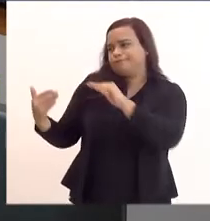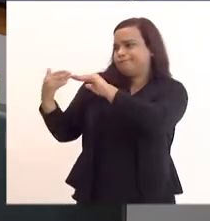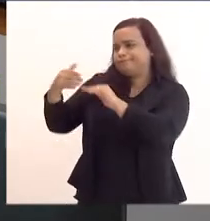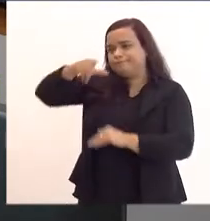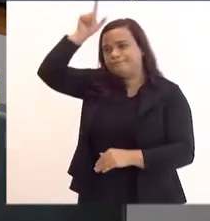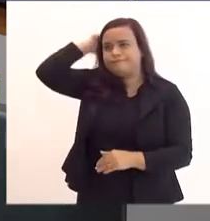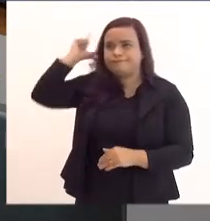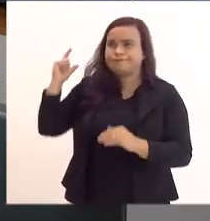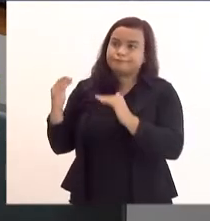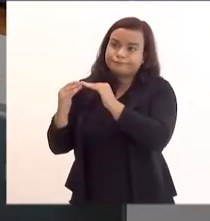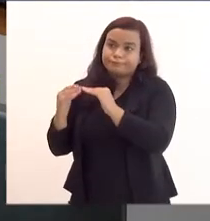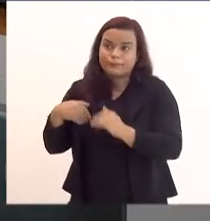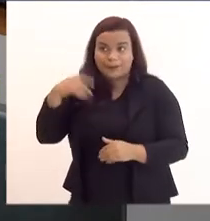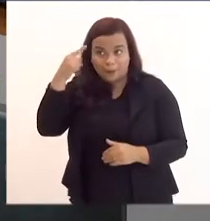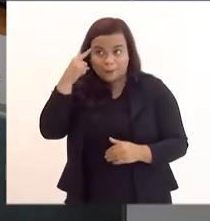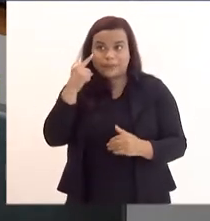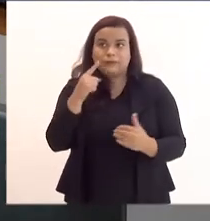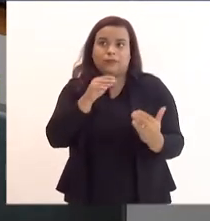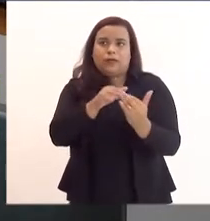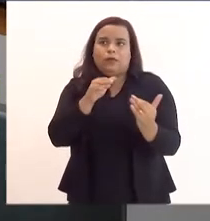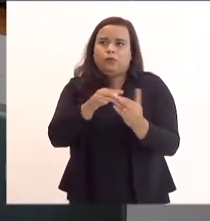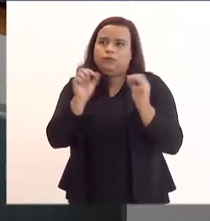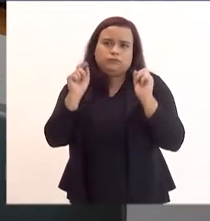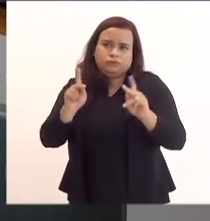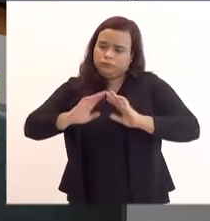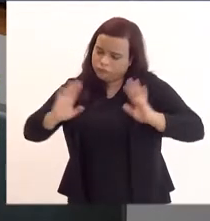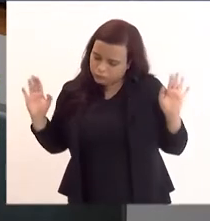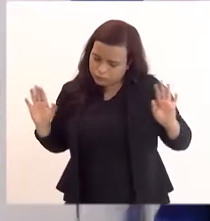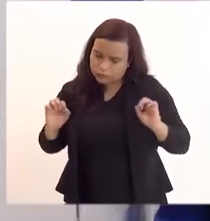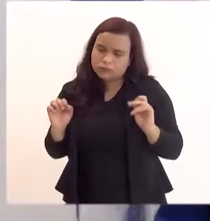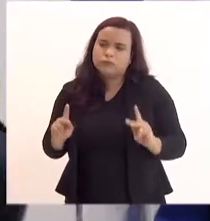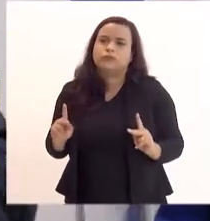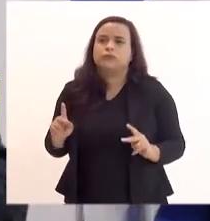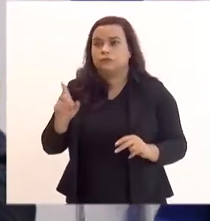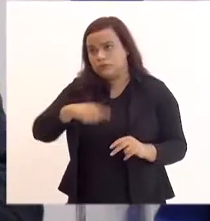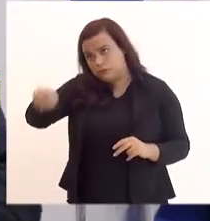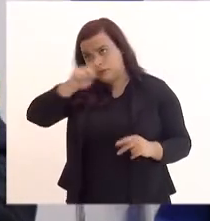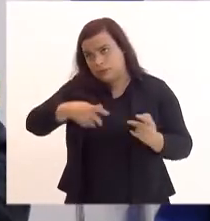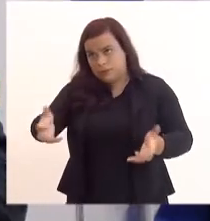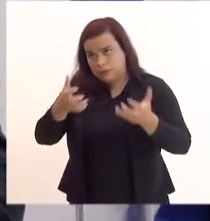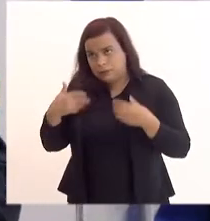Eu não fiz o acordo. Eu achei que tinha feito. Então foi má compreensão minha. Mas se quiserem, eu volto.